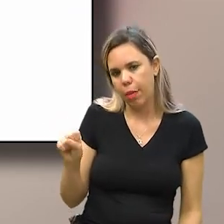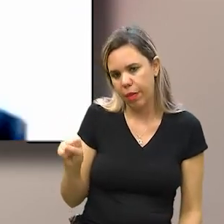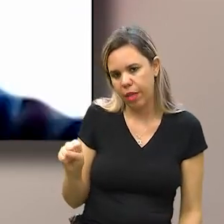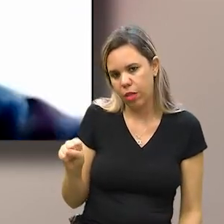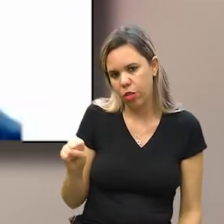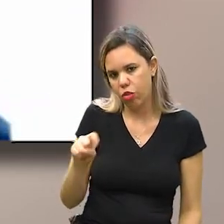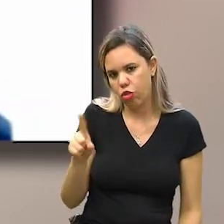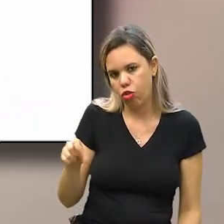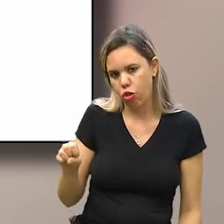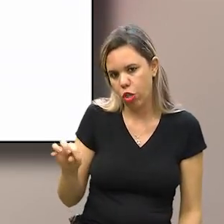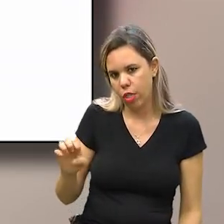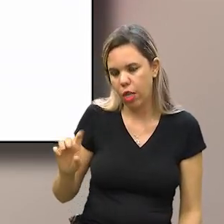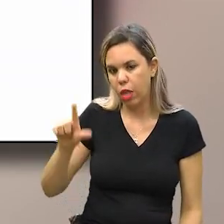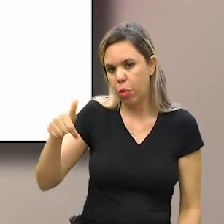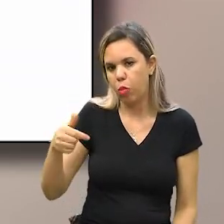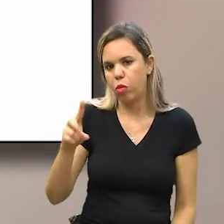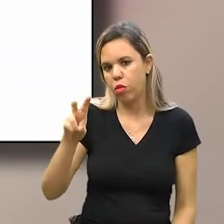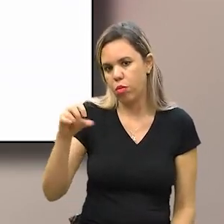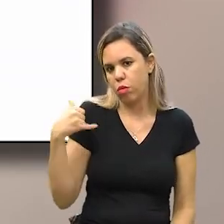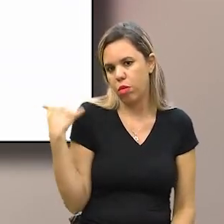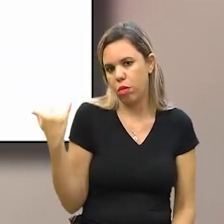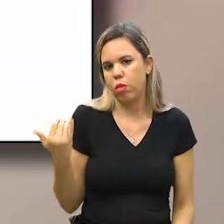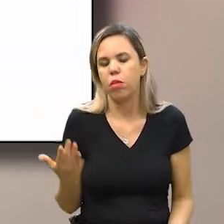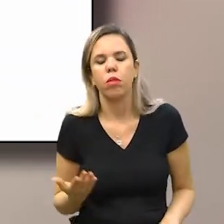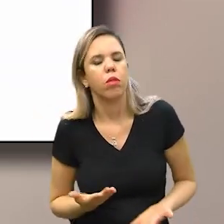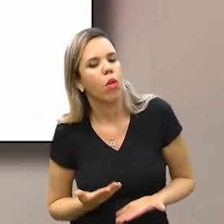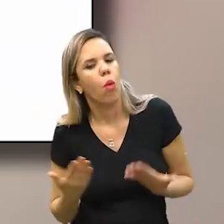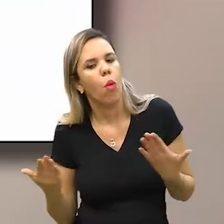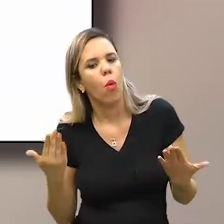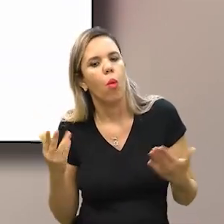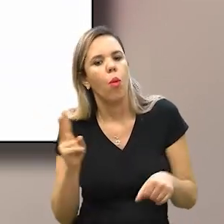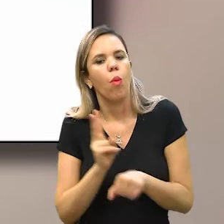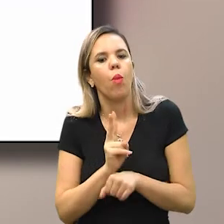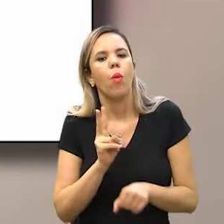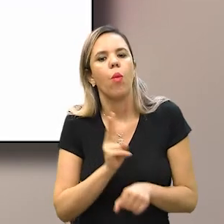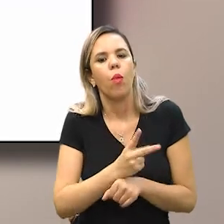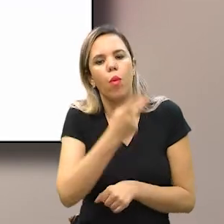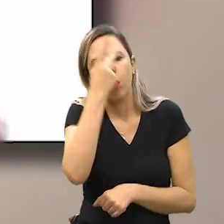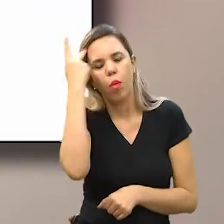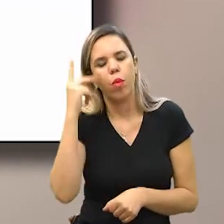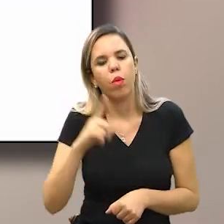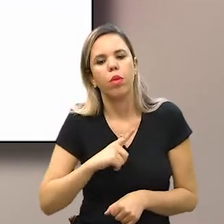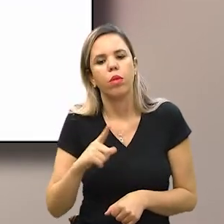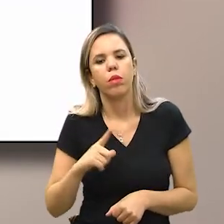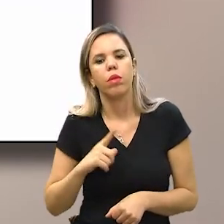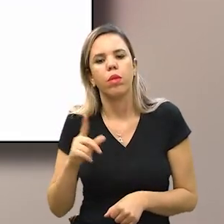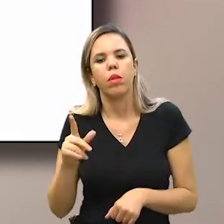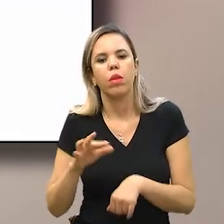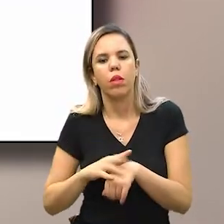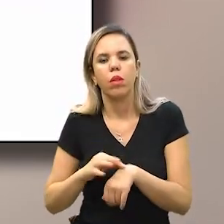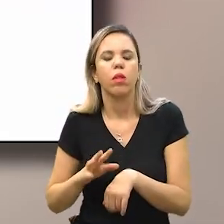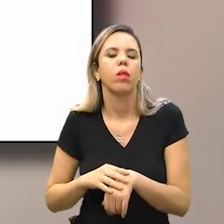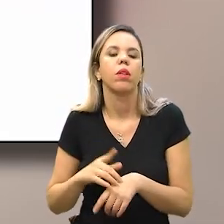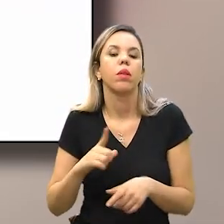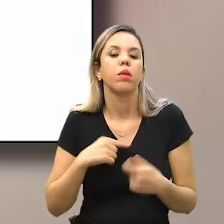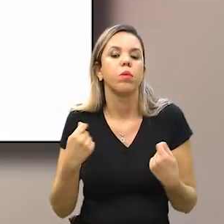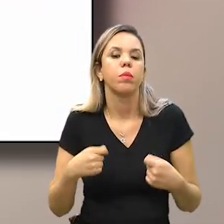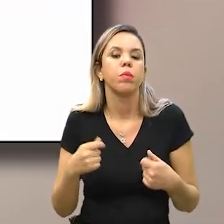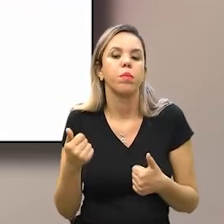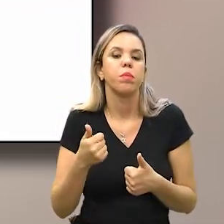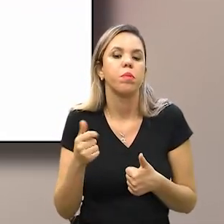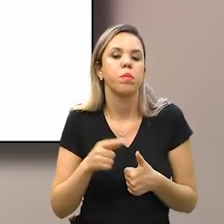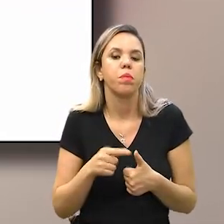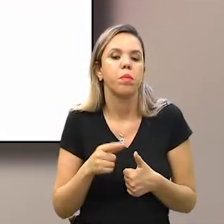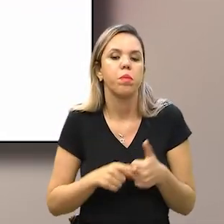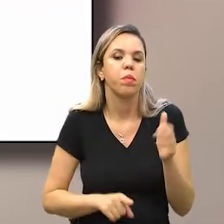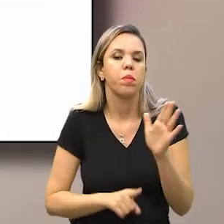se faz depois dos 50 anos. Então, qual o cuidado que a pessoa que tem o herpes zoster tem que ter? Então, a